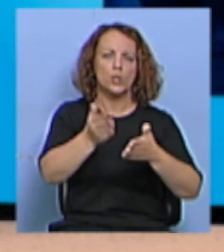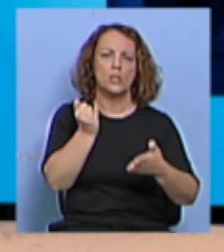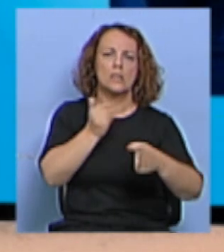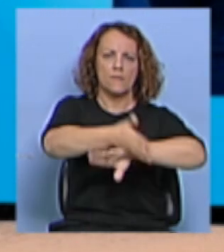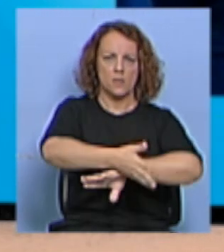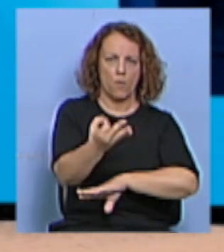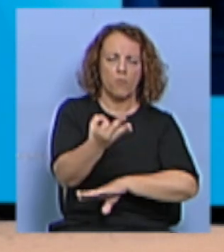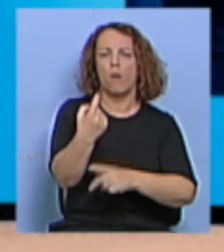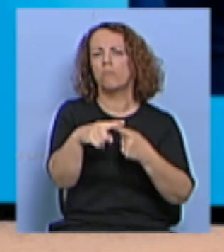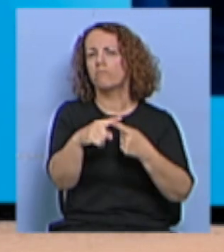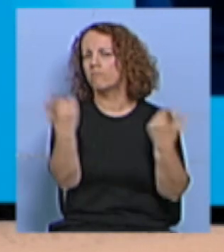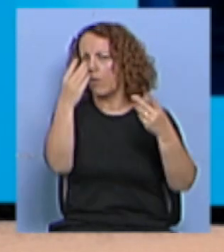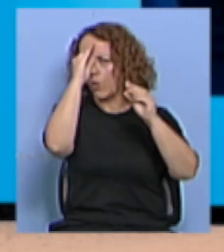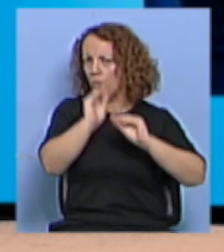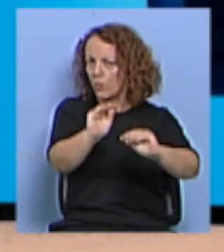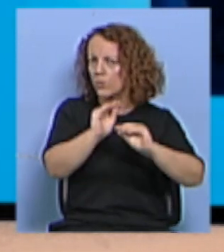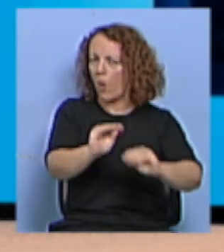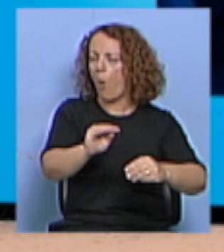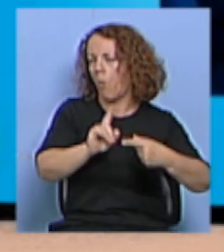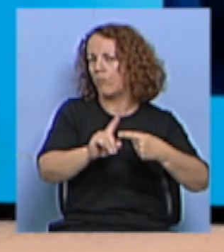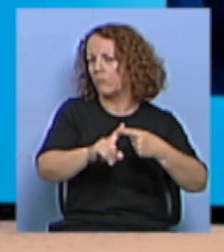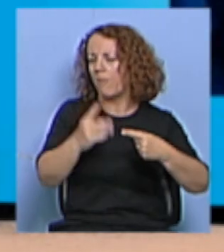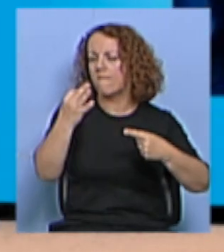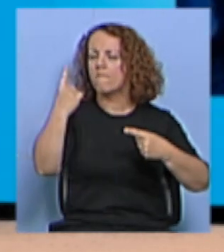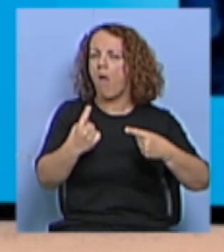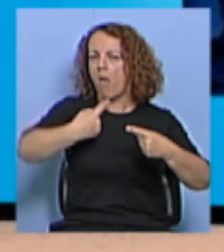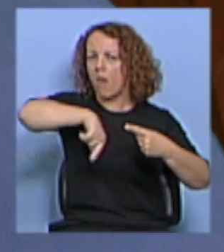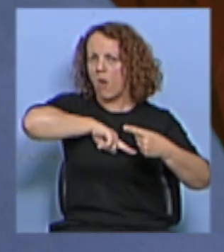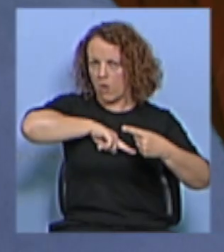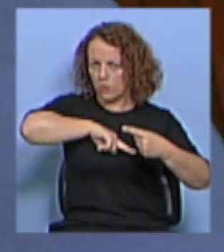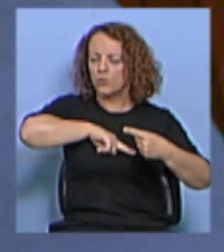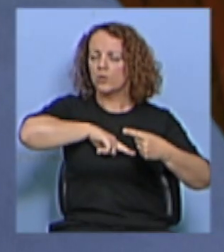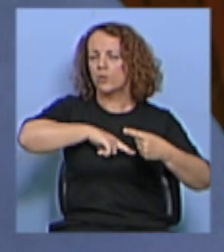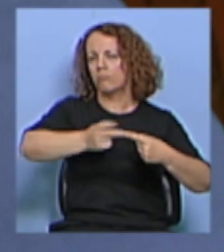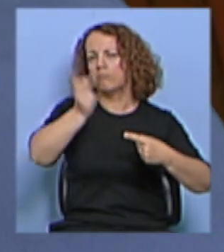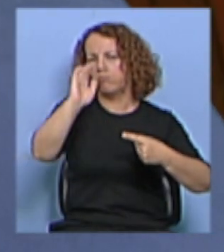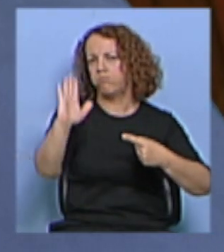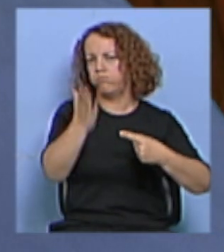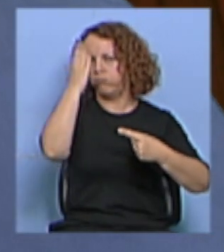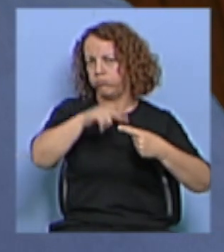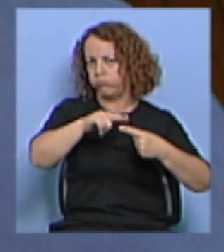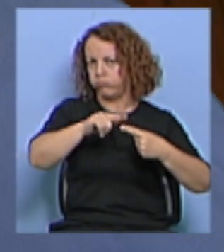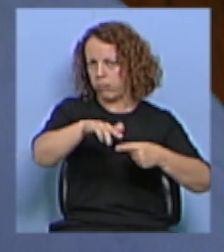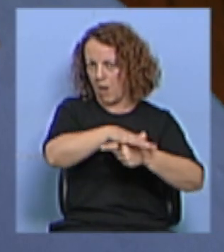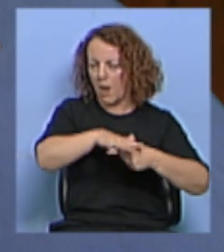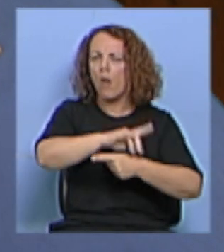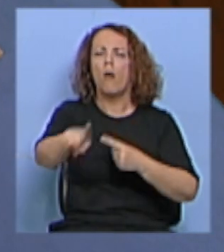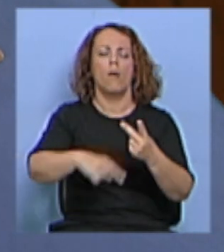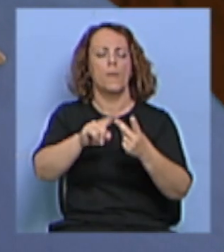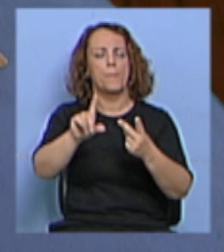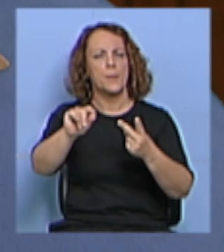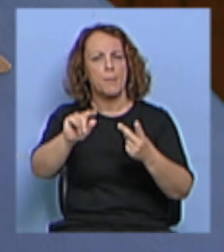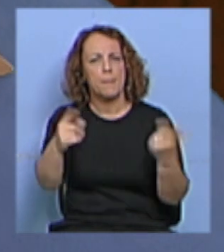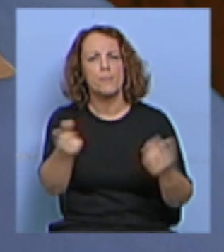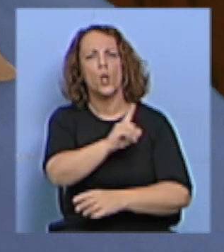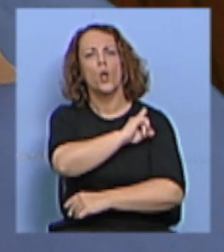naturalmente a educação, que é a área em que a FEC tem trabalho mais desenvolvido há muitos anos, mas outras áreas como o reforço das competências